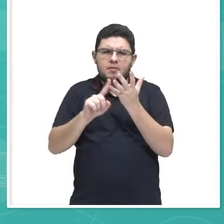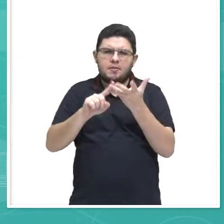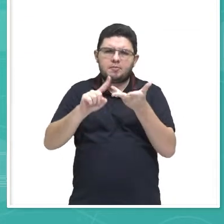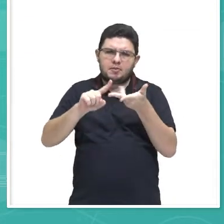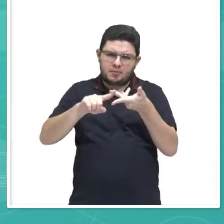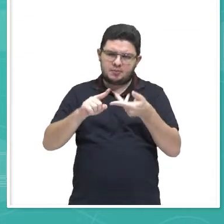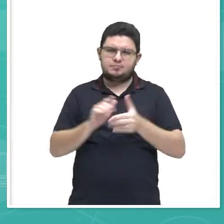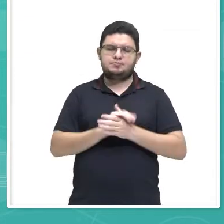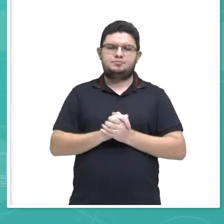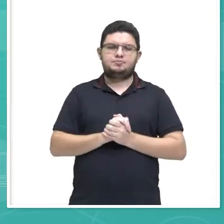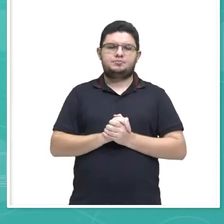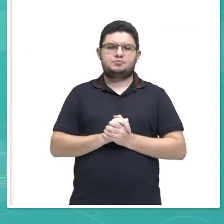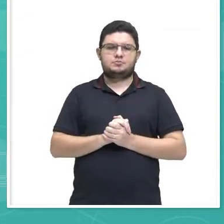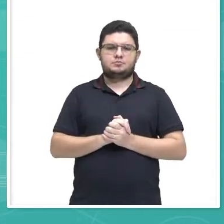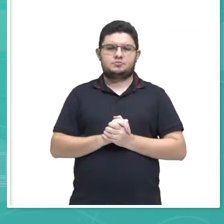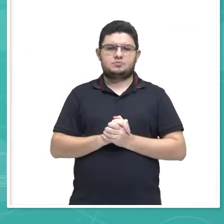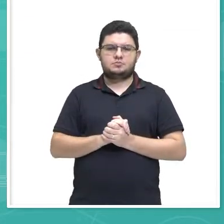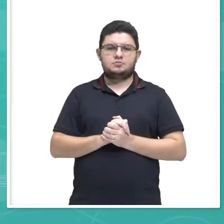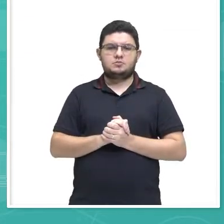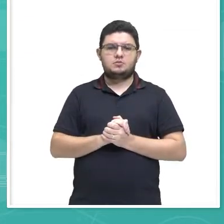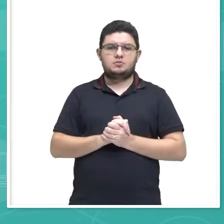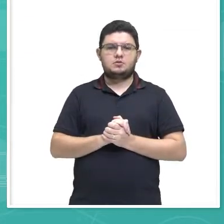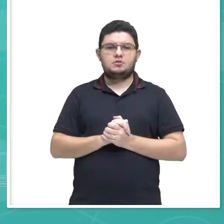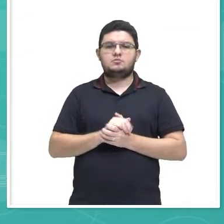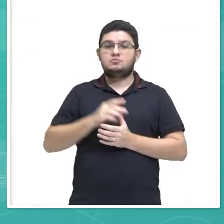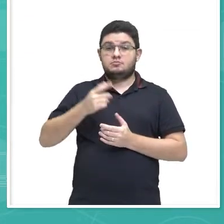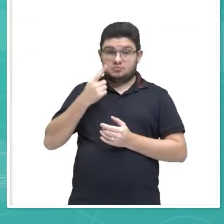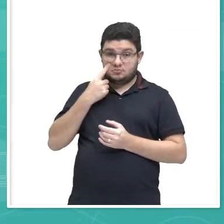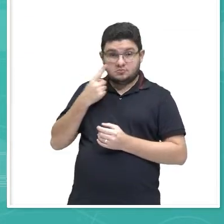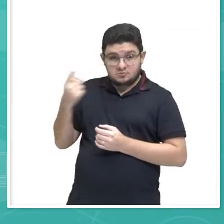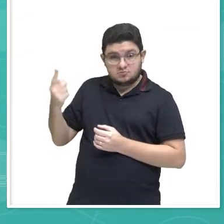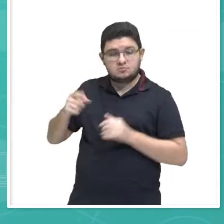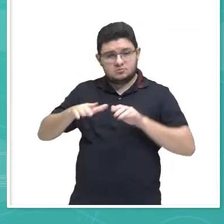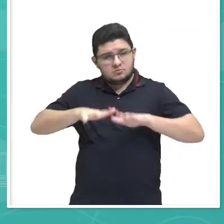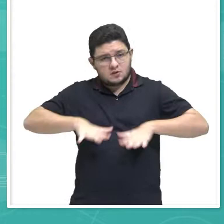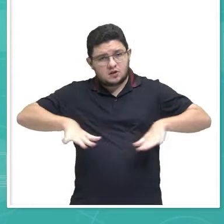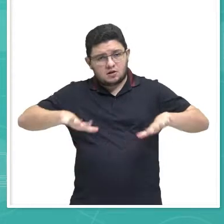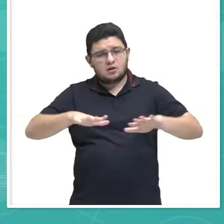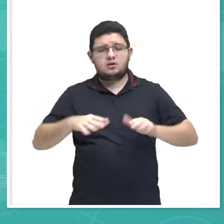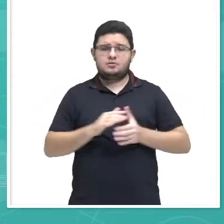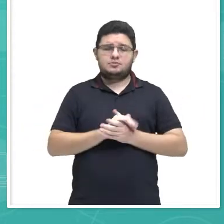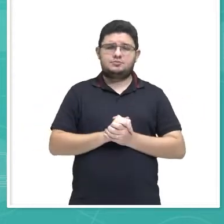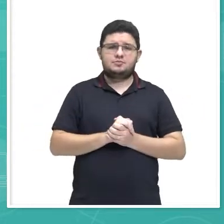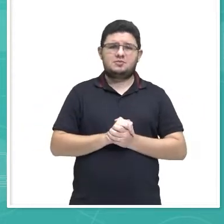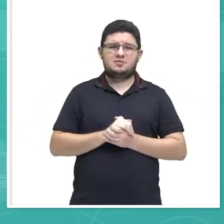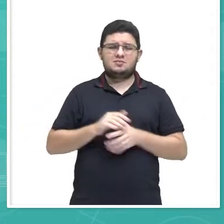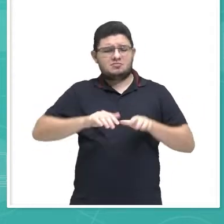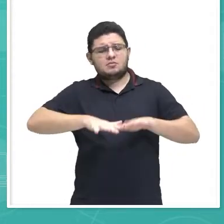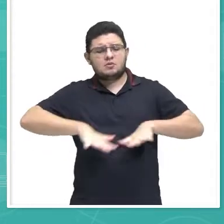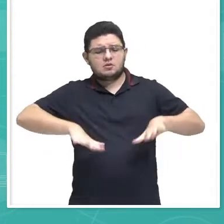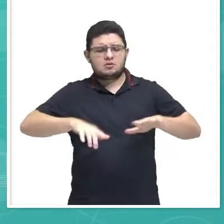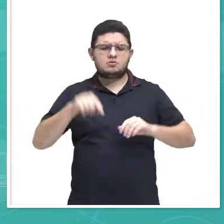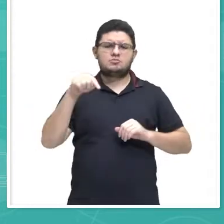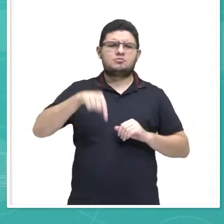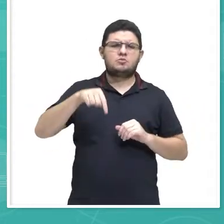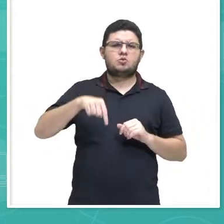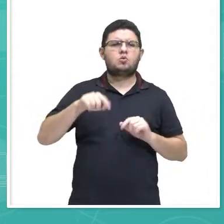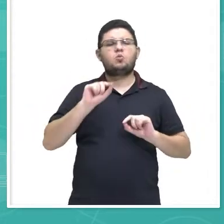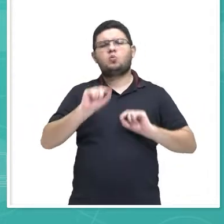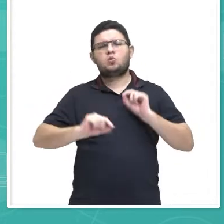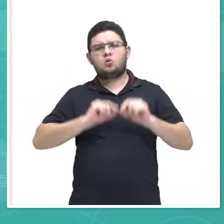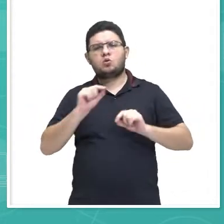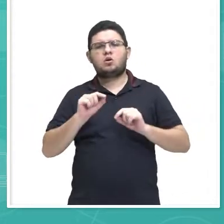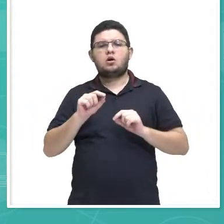bom? Então, antes de mais nada, observem aqui o lugar onde eu estou. Esse ambiente é conhecido como dojo.